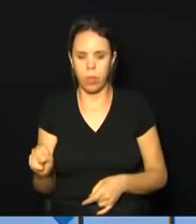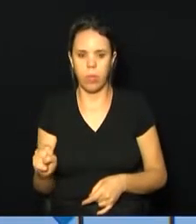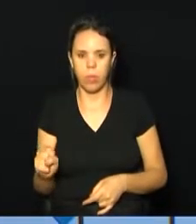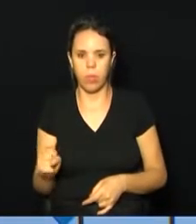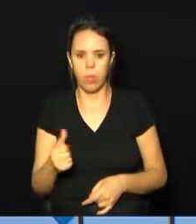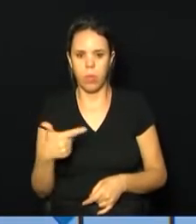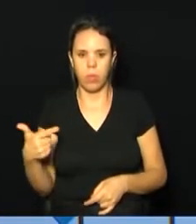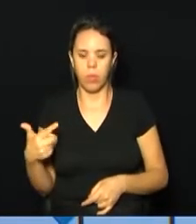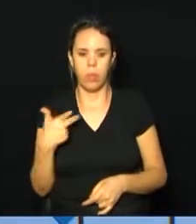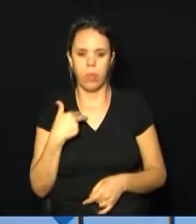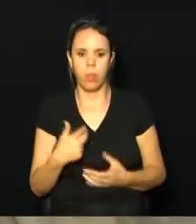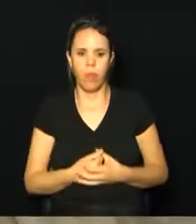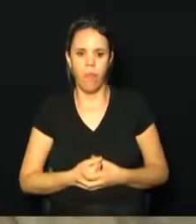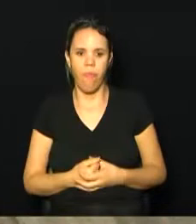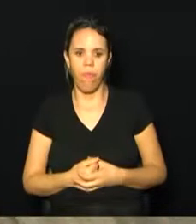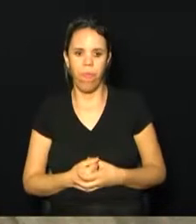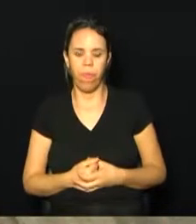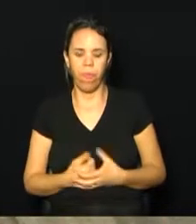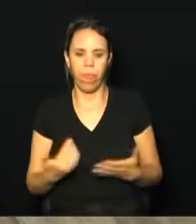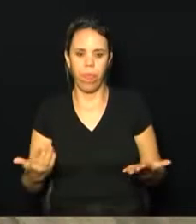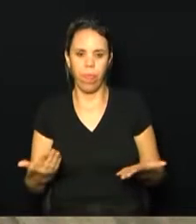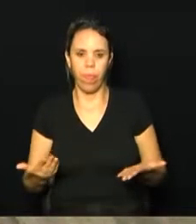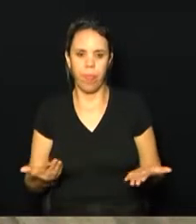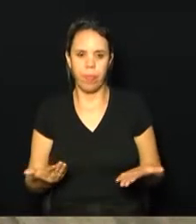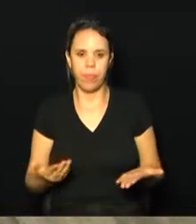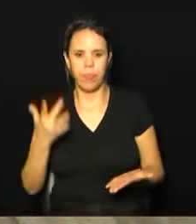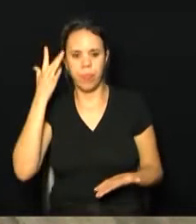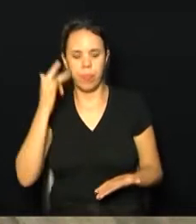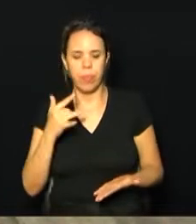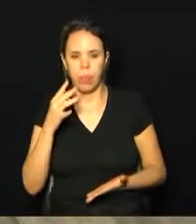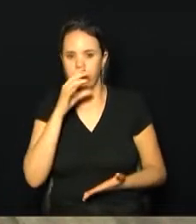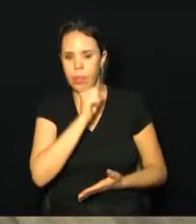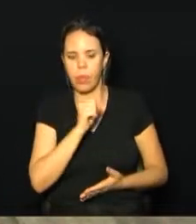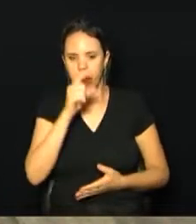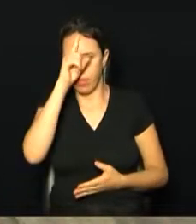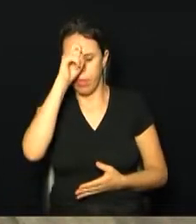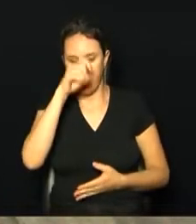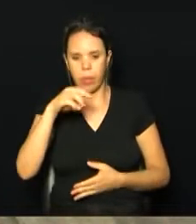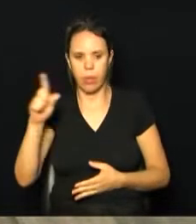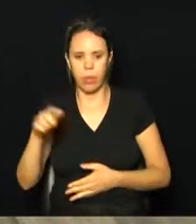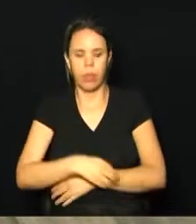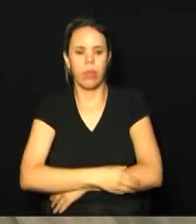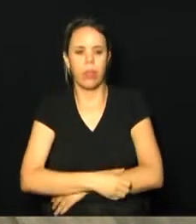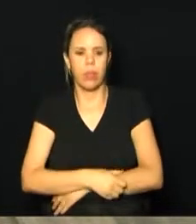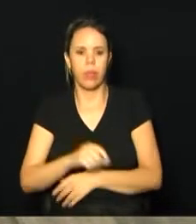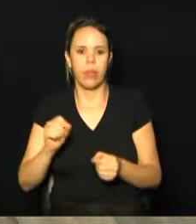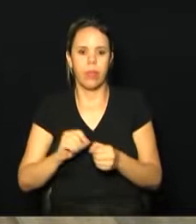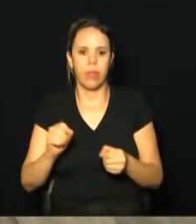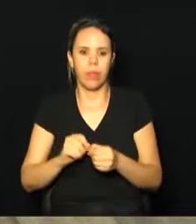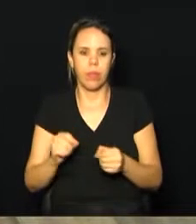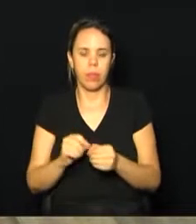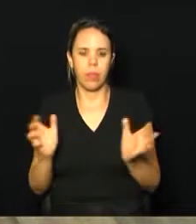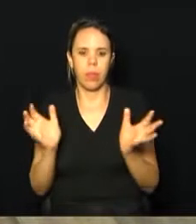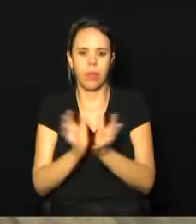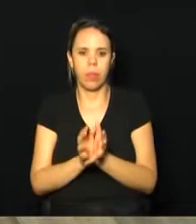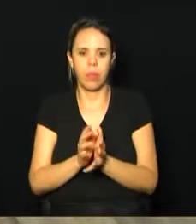quais 12 estão ocupados. Agora, Mirna Abreu, amanhã no sábado, o Hospital Mário Gatti vai fazer um mutirão